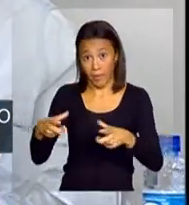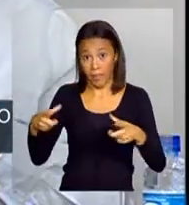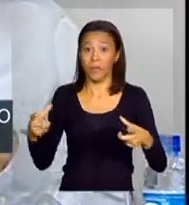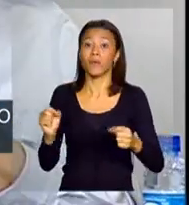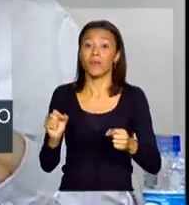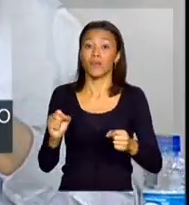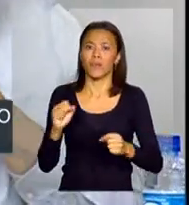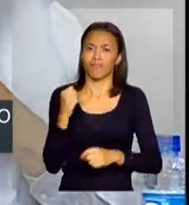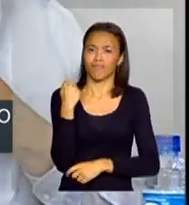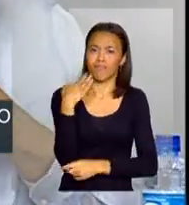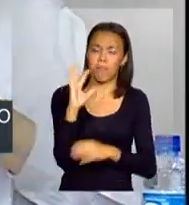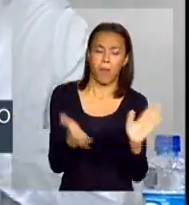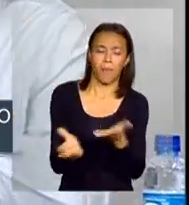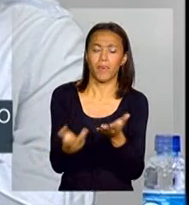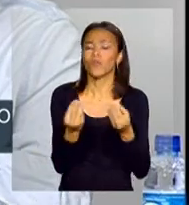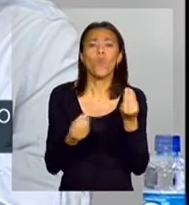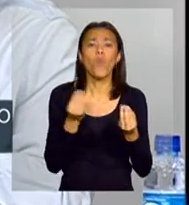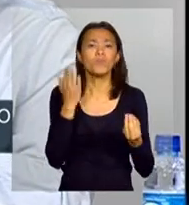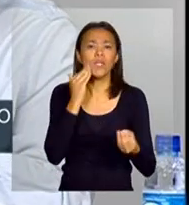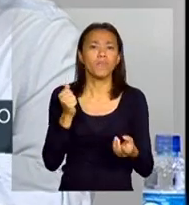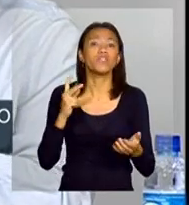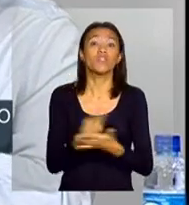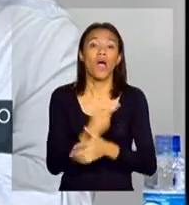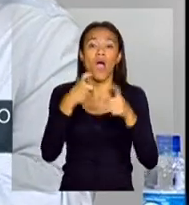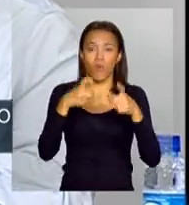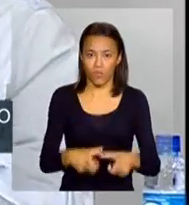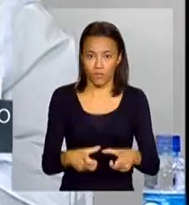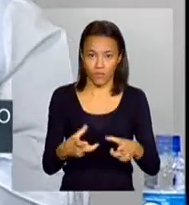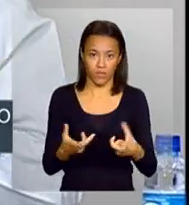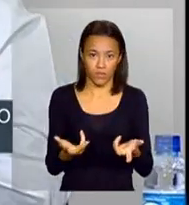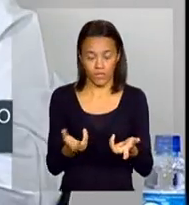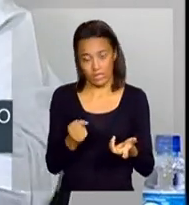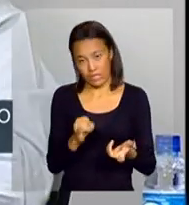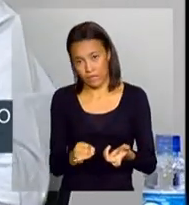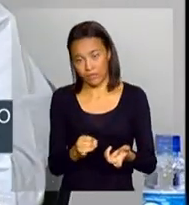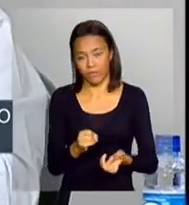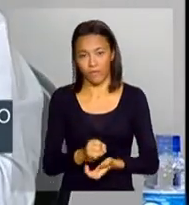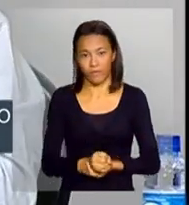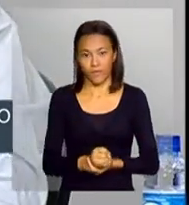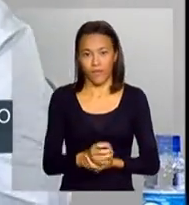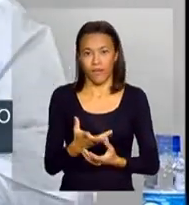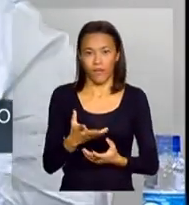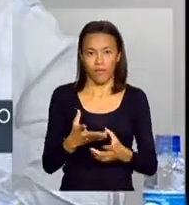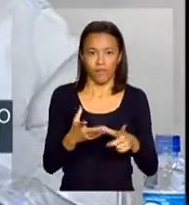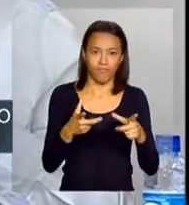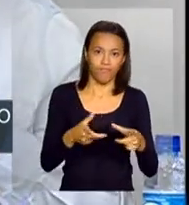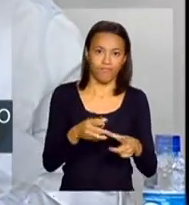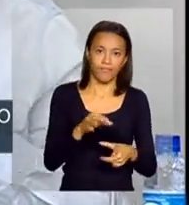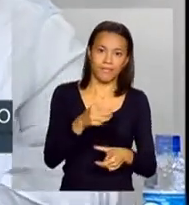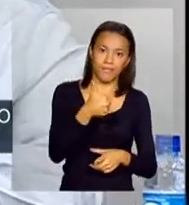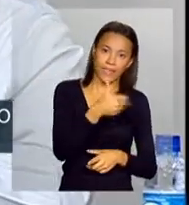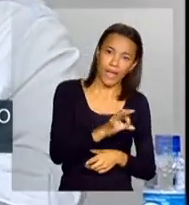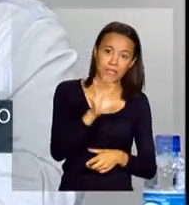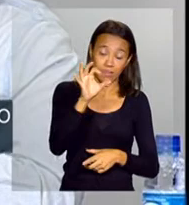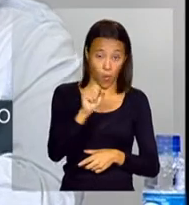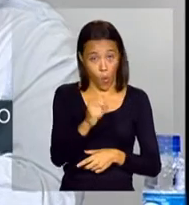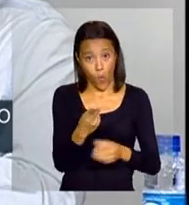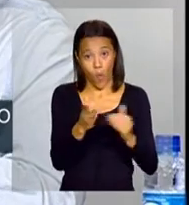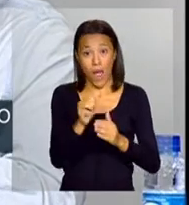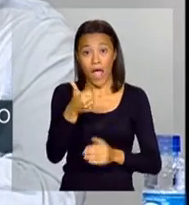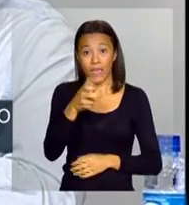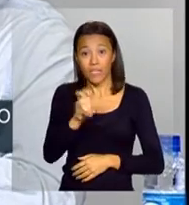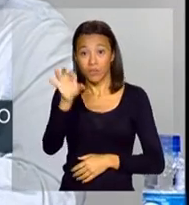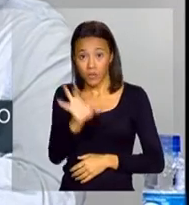saber como está pressionando. Está pressionando por... parte disso, 10% ou 15%, de fato,